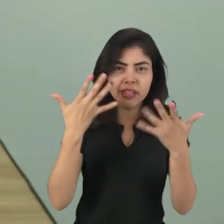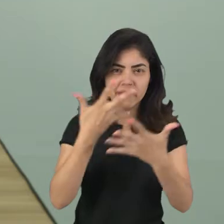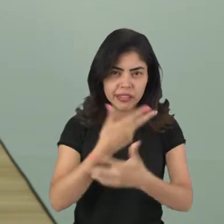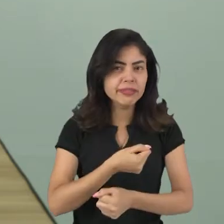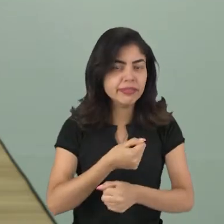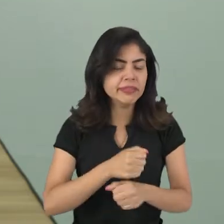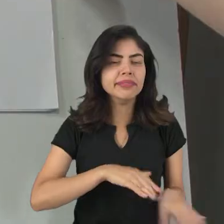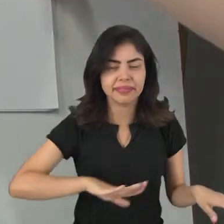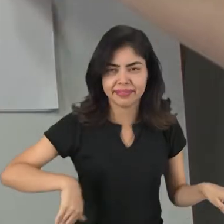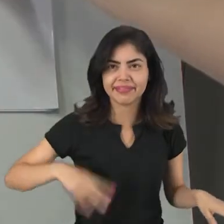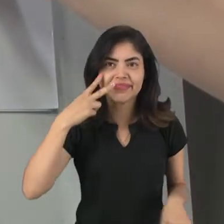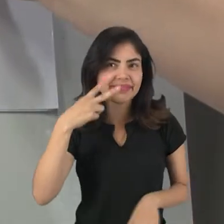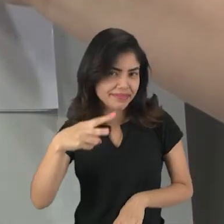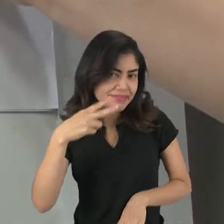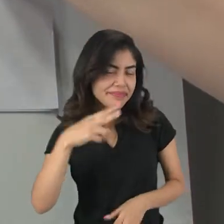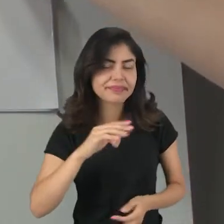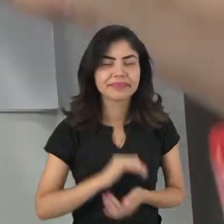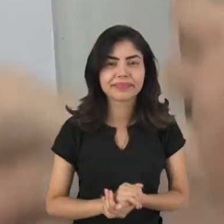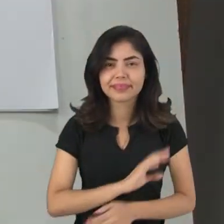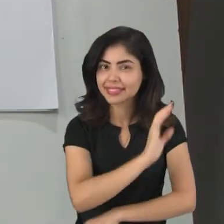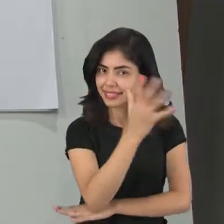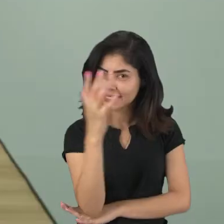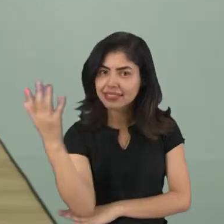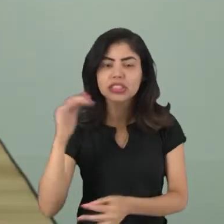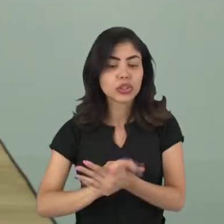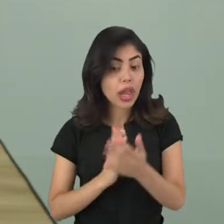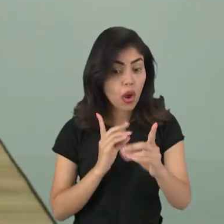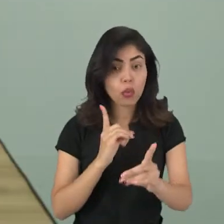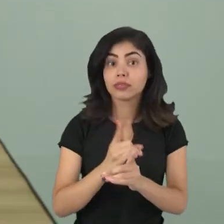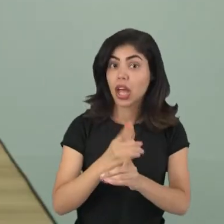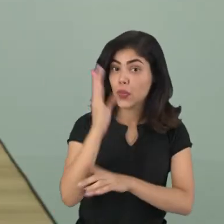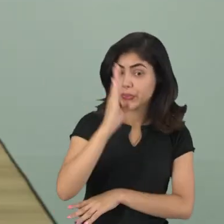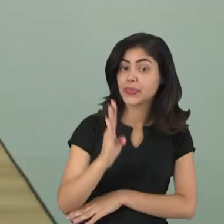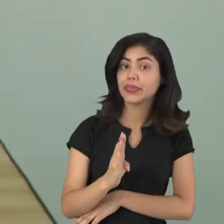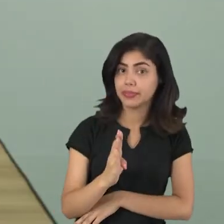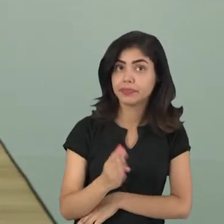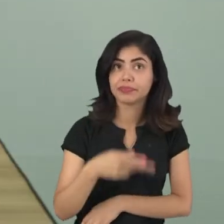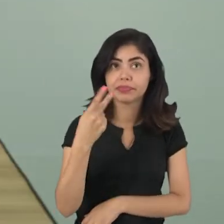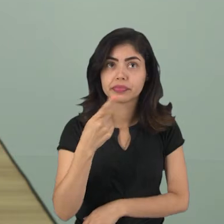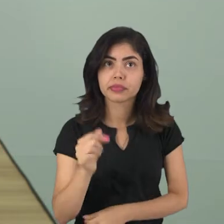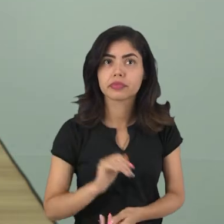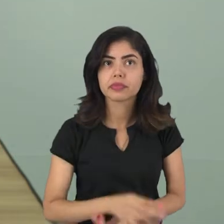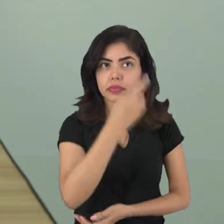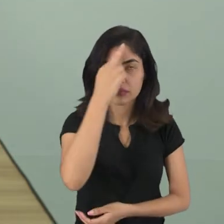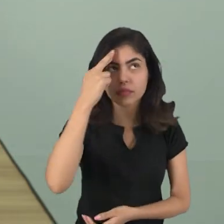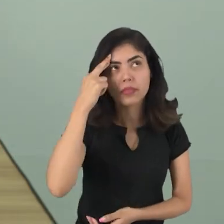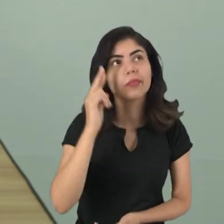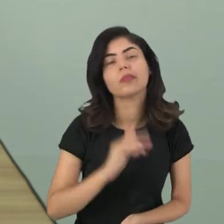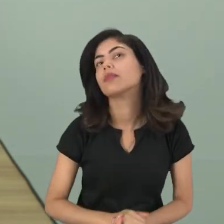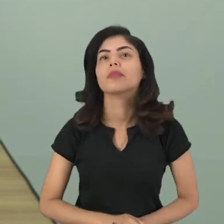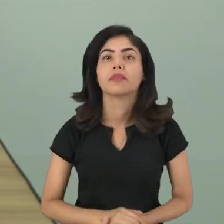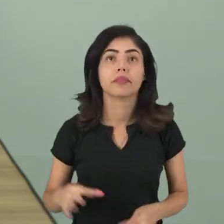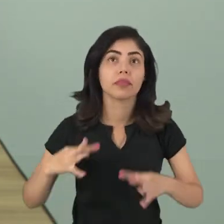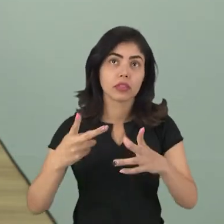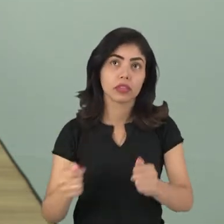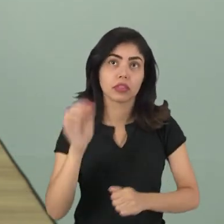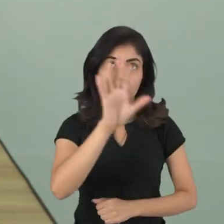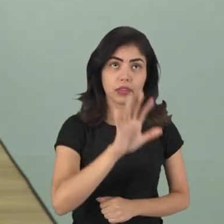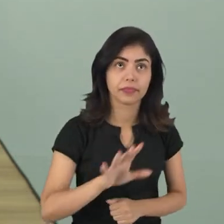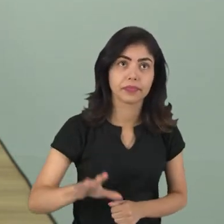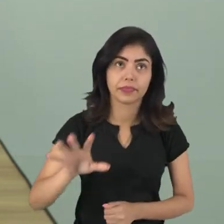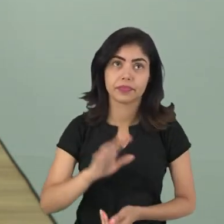Atlântica. A floresta densa e úmida que você vê quando vai a muitas de suas praias preferidas é a